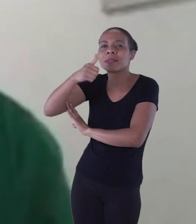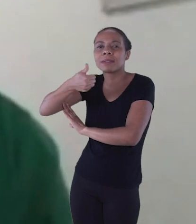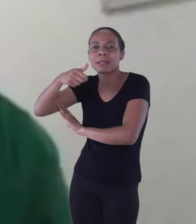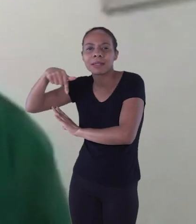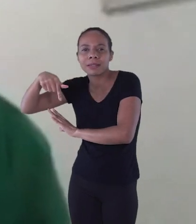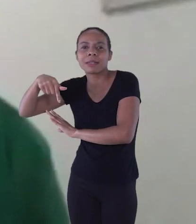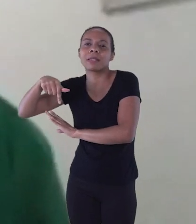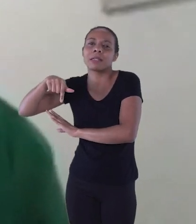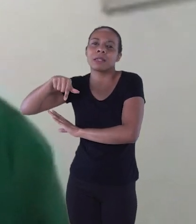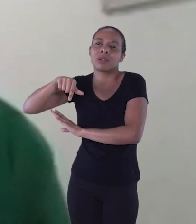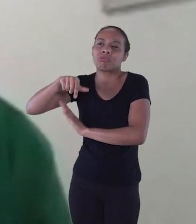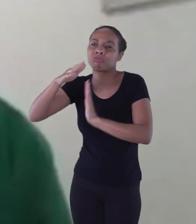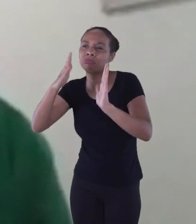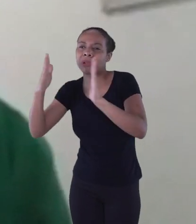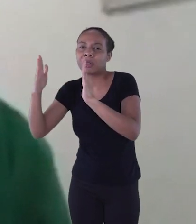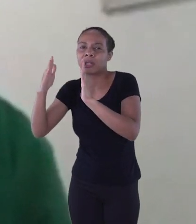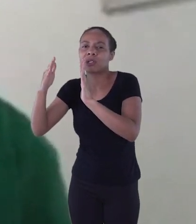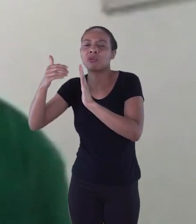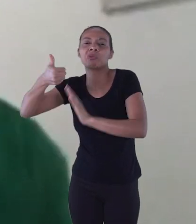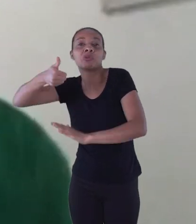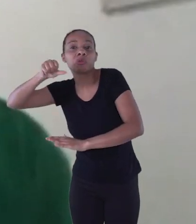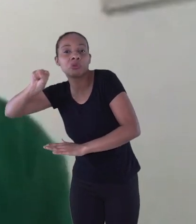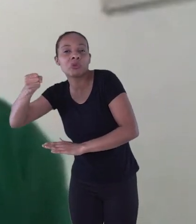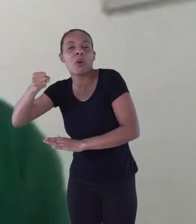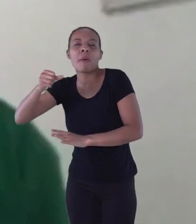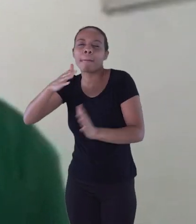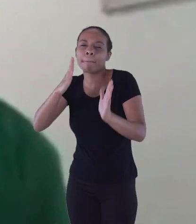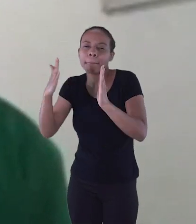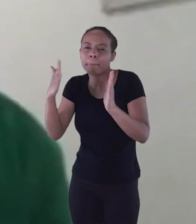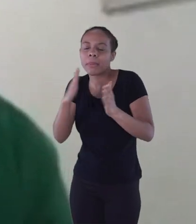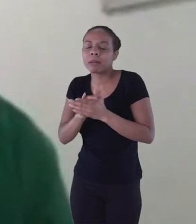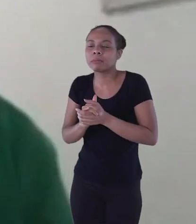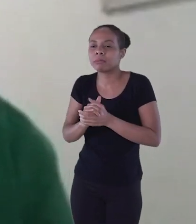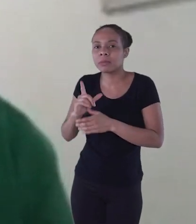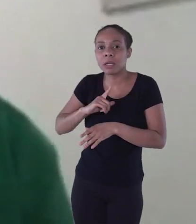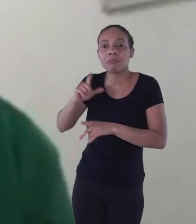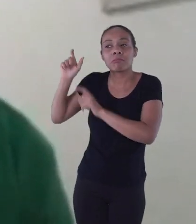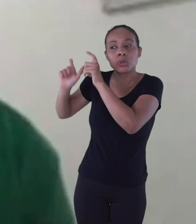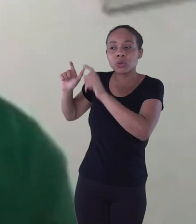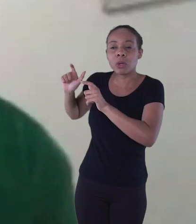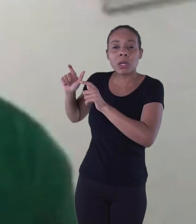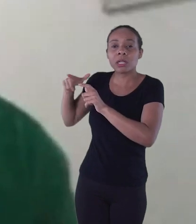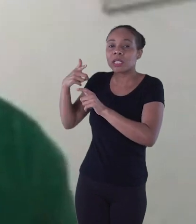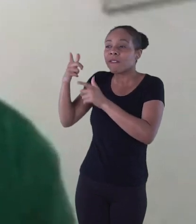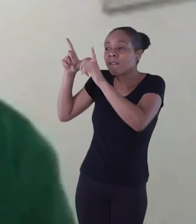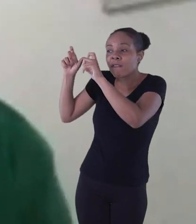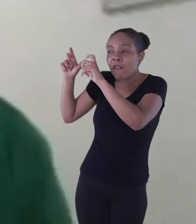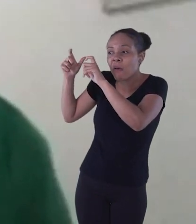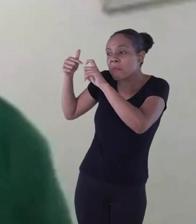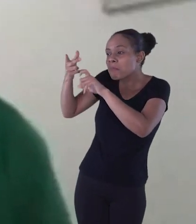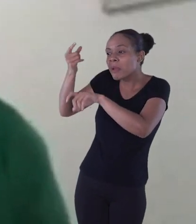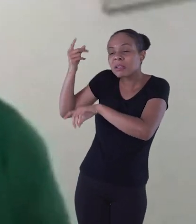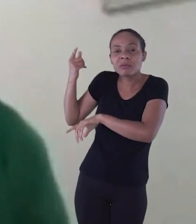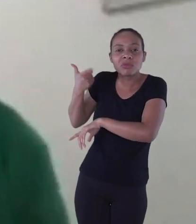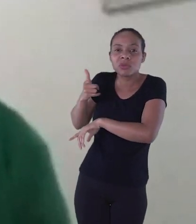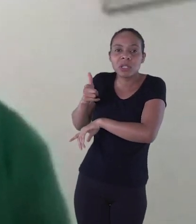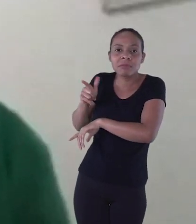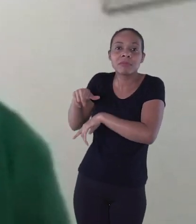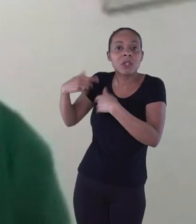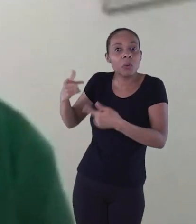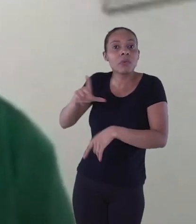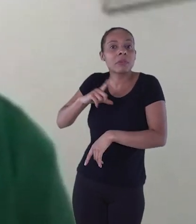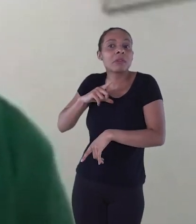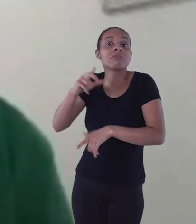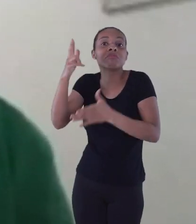preferimos esses personagens do que personagens que já têm, como, por exemplo, ou retratos, como Lima Barreto, ou